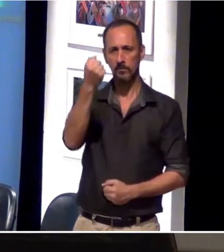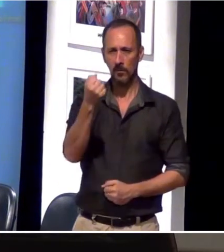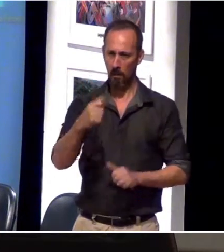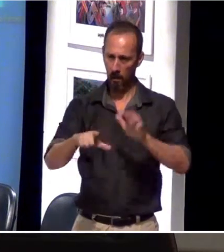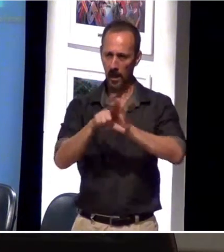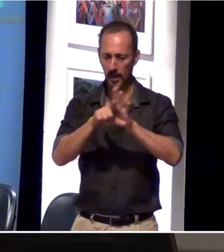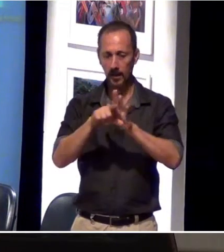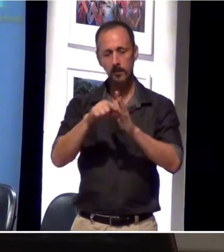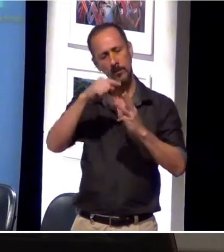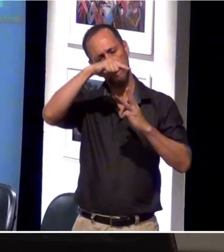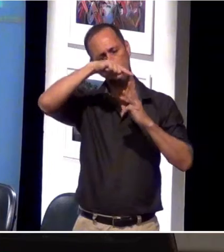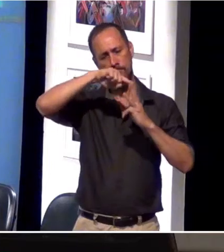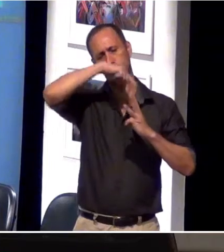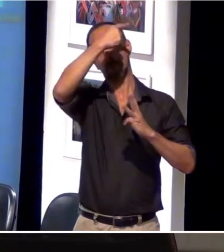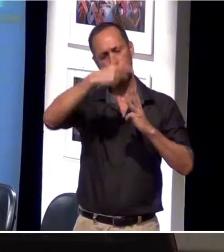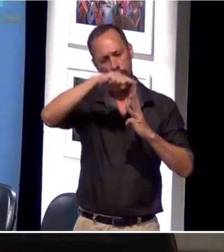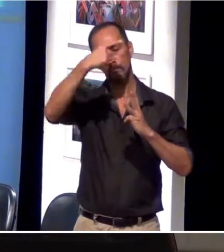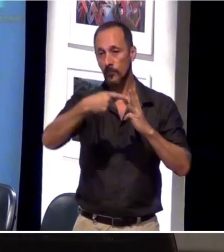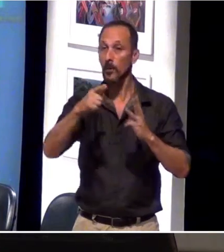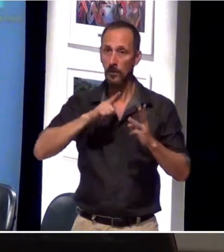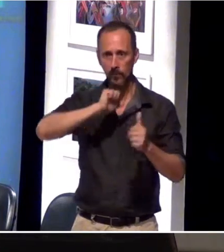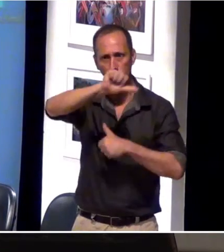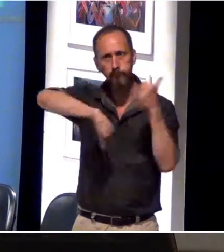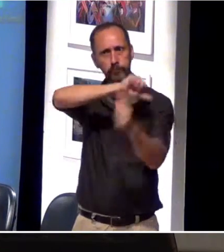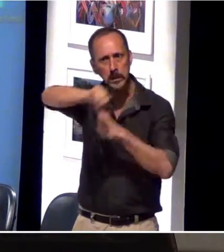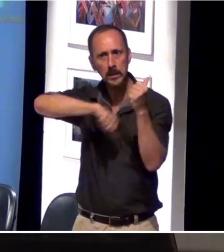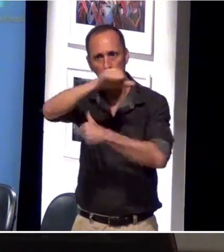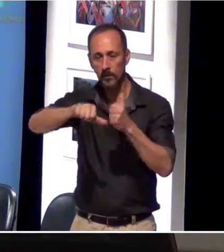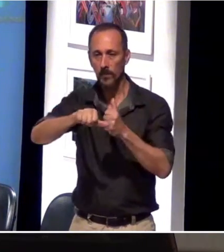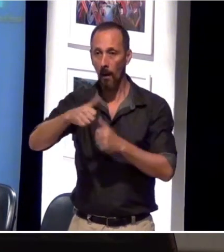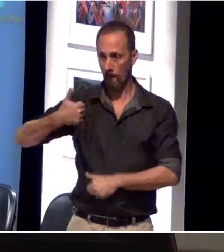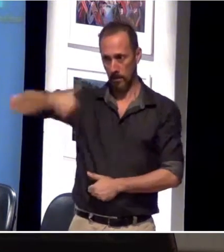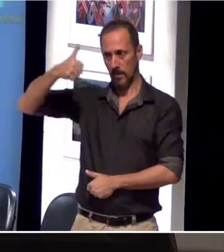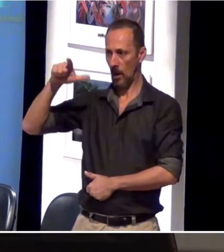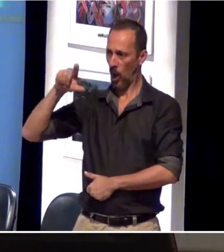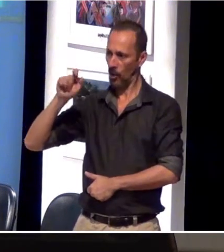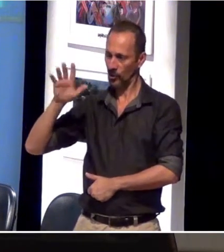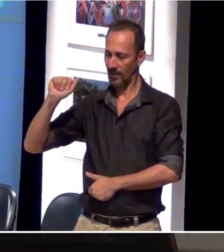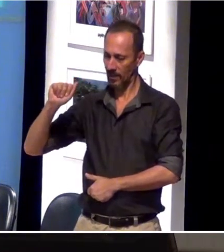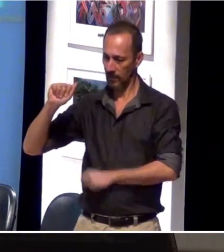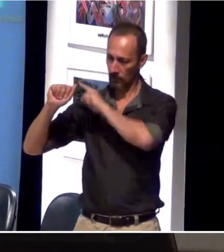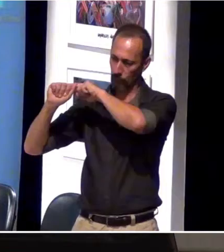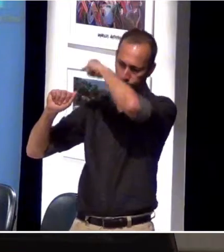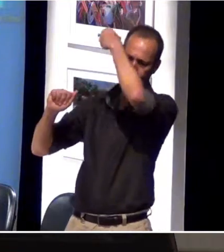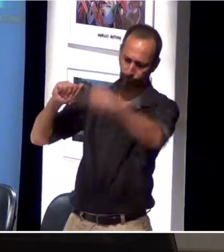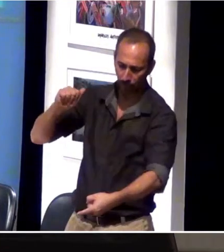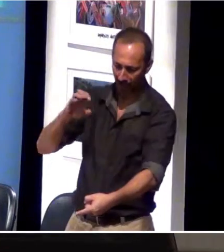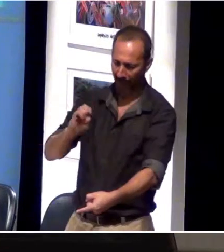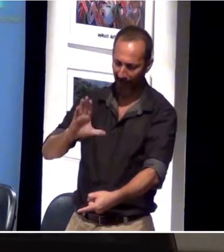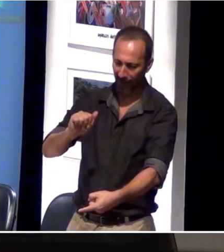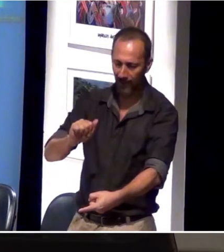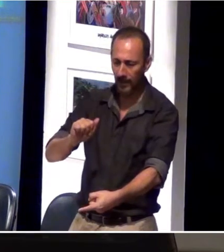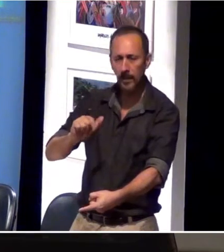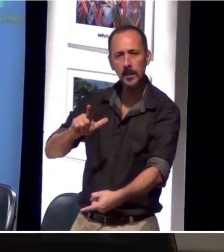mudança significativa entre a lógica da primeira e a lógica do ECA. Mas